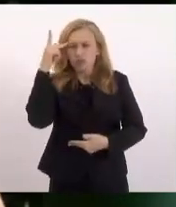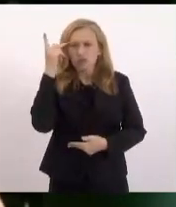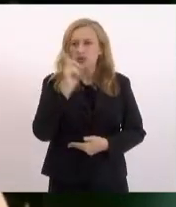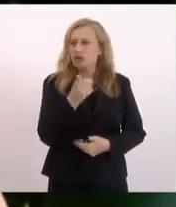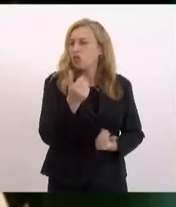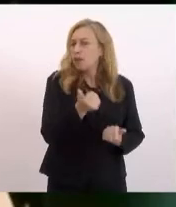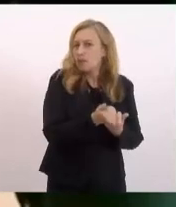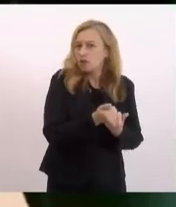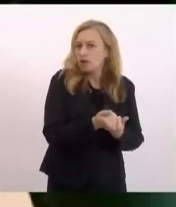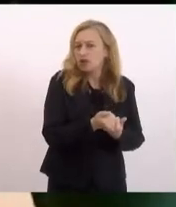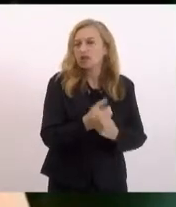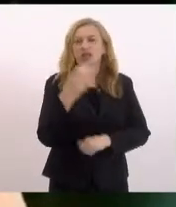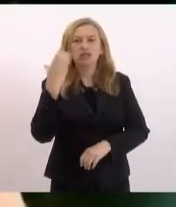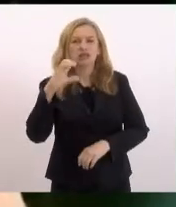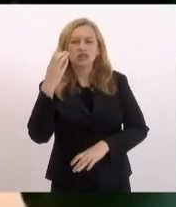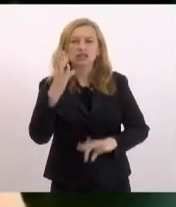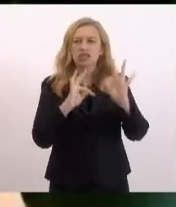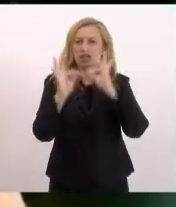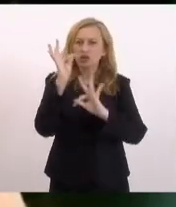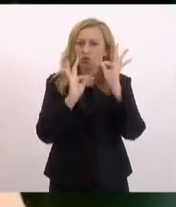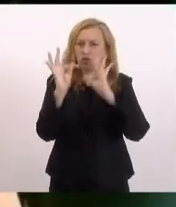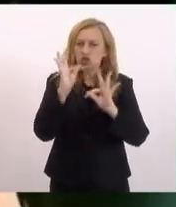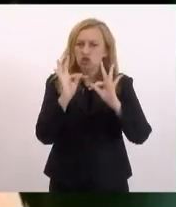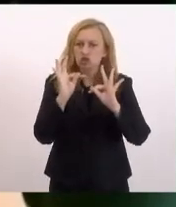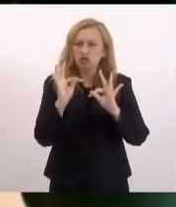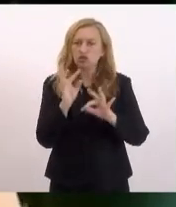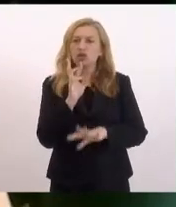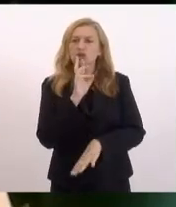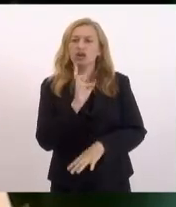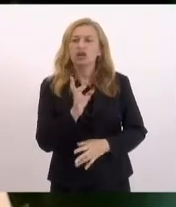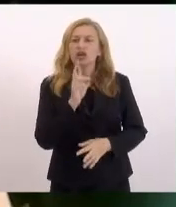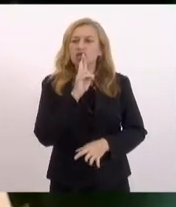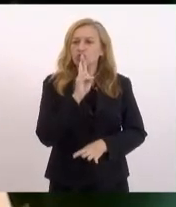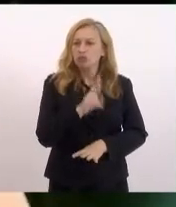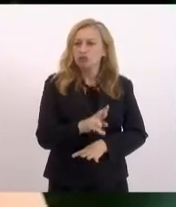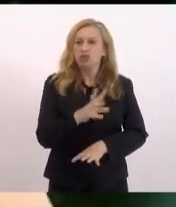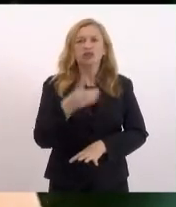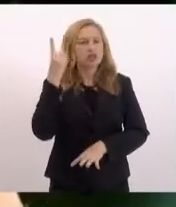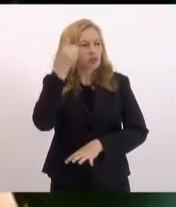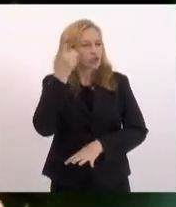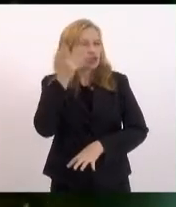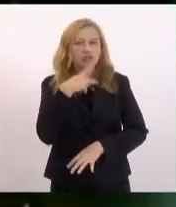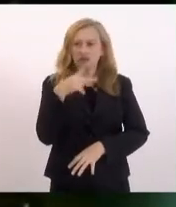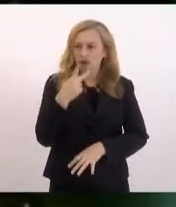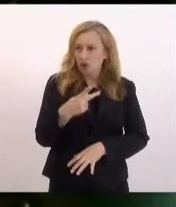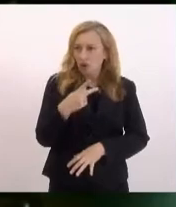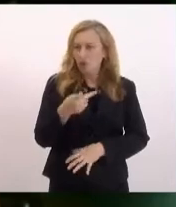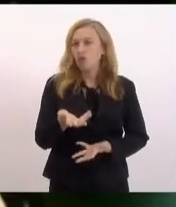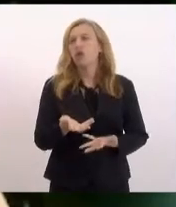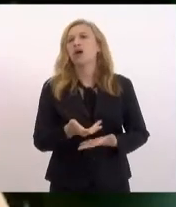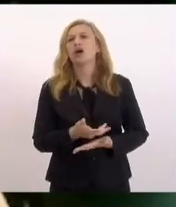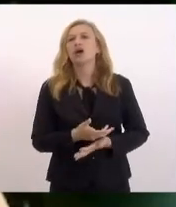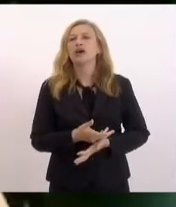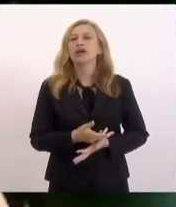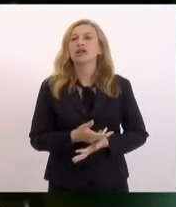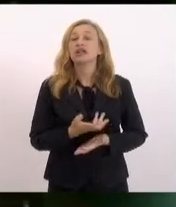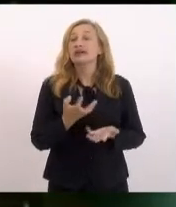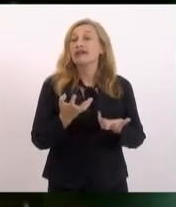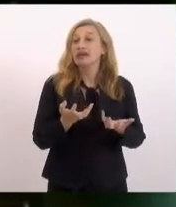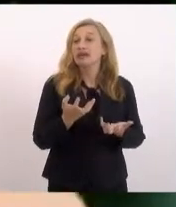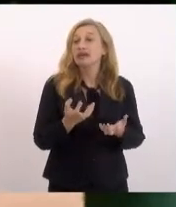apoiaram na ciência e na tecnologia, e aí respondendo ao deputado que nos antecedeu, tentando